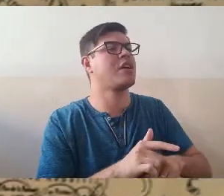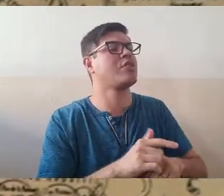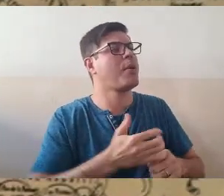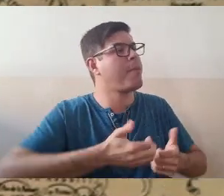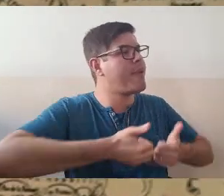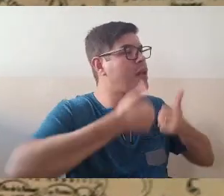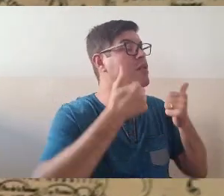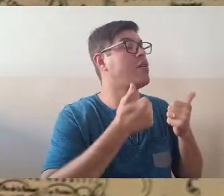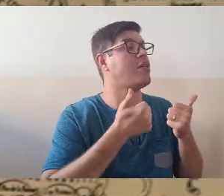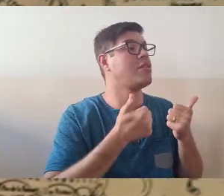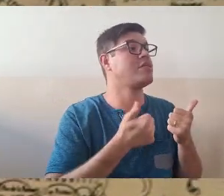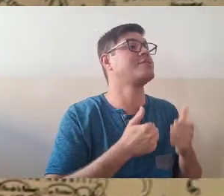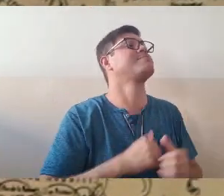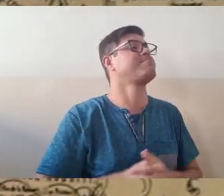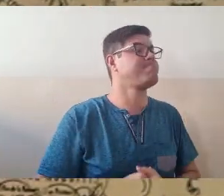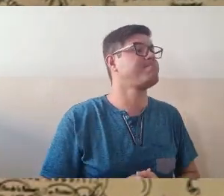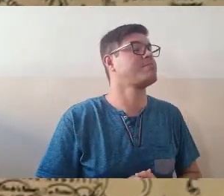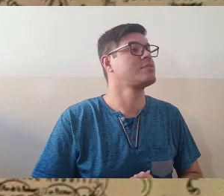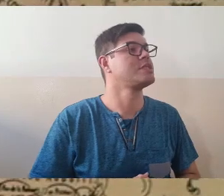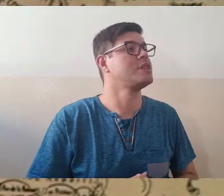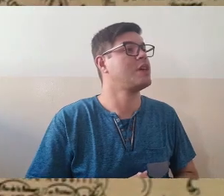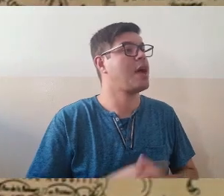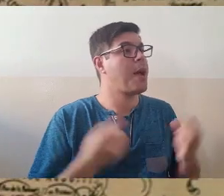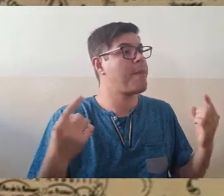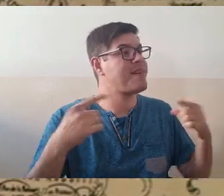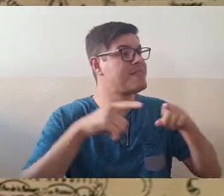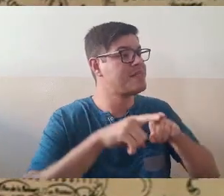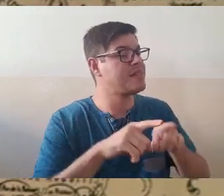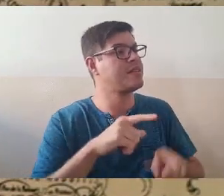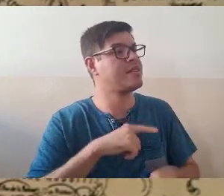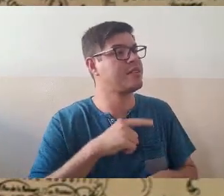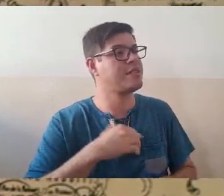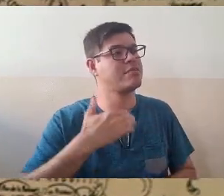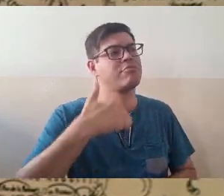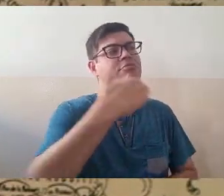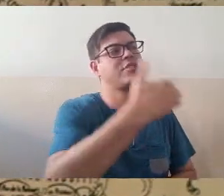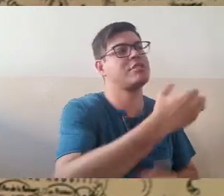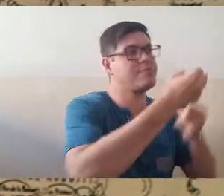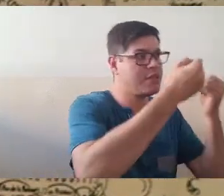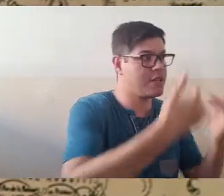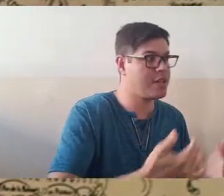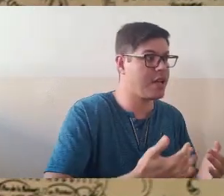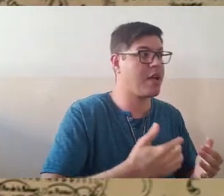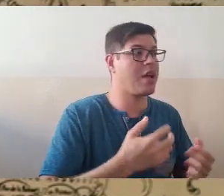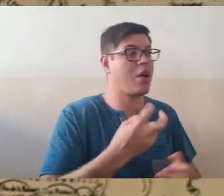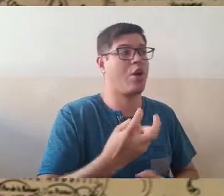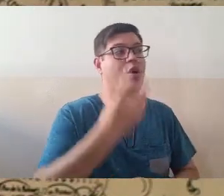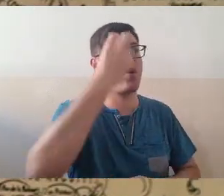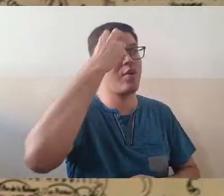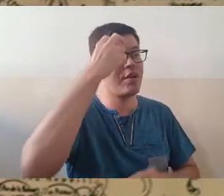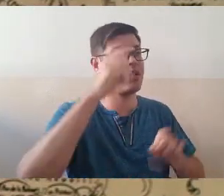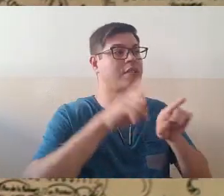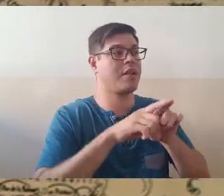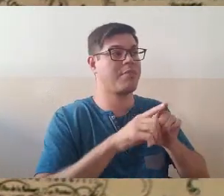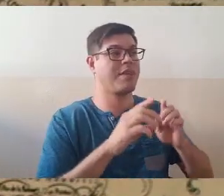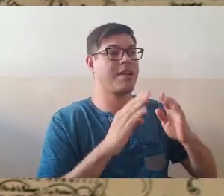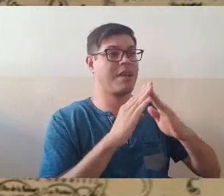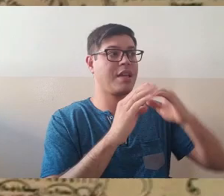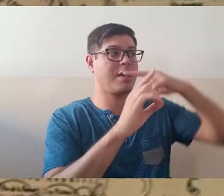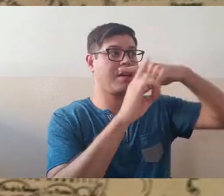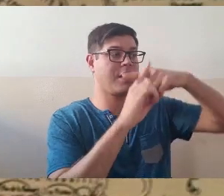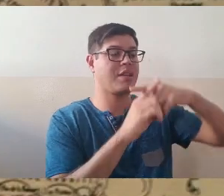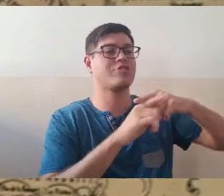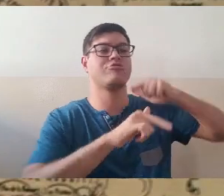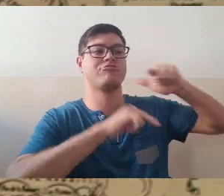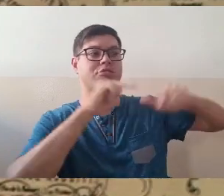é uma ferramenta importante. Muito Elas são importante. parceiras. Daqui a pouco a gente vai falar sobre isso, porque hoje na cultura a gente trabalha com igrejas também. Então, as mas é a oficinas. mesma